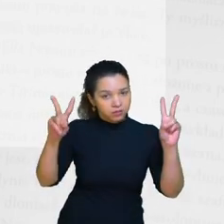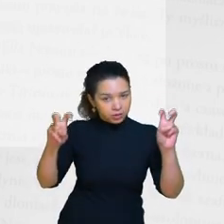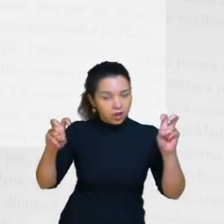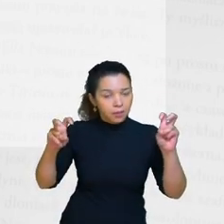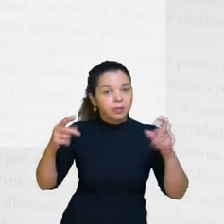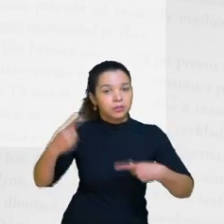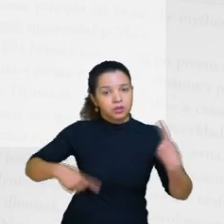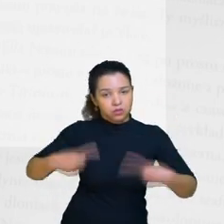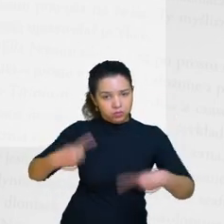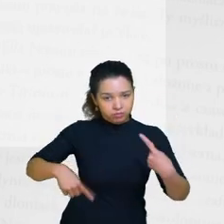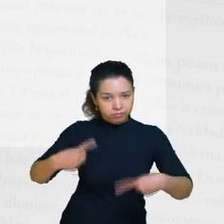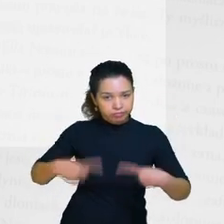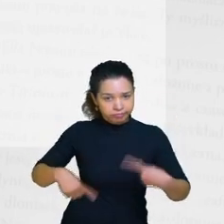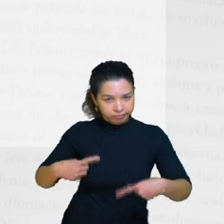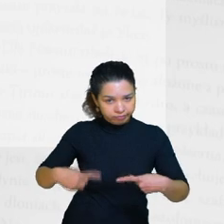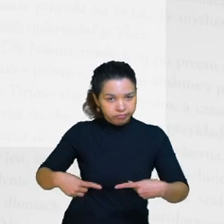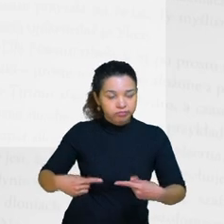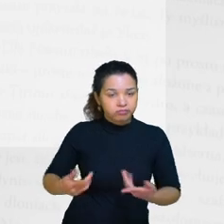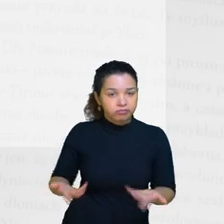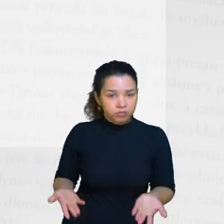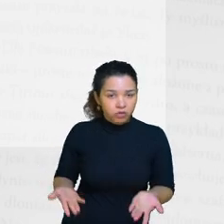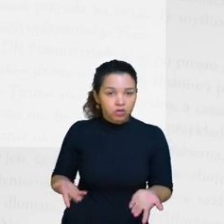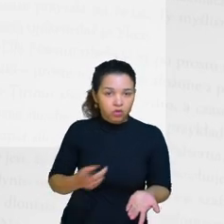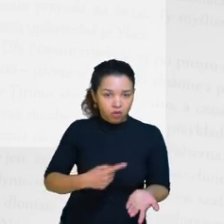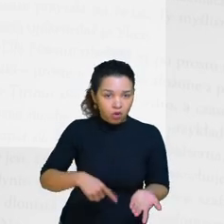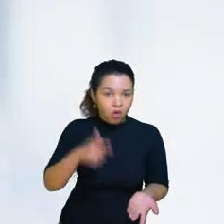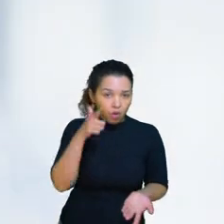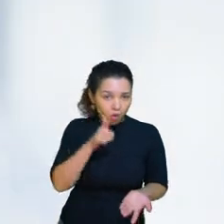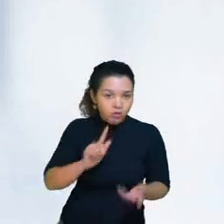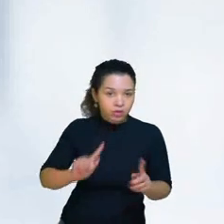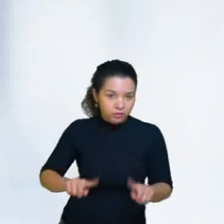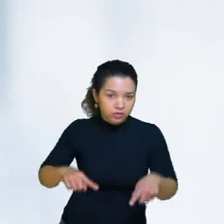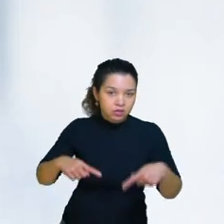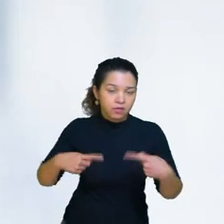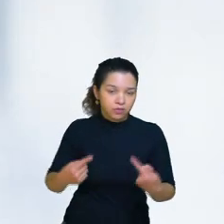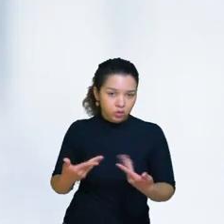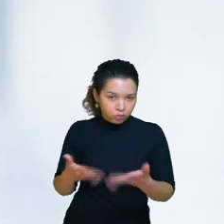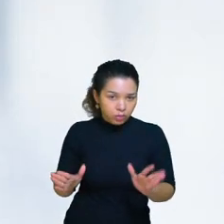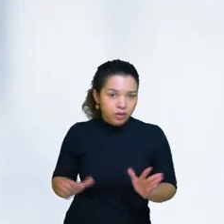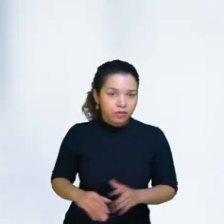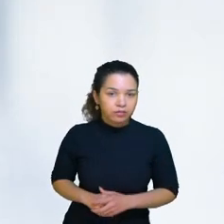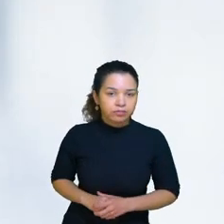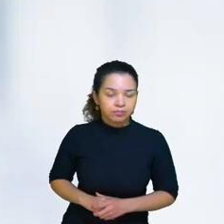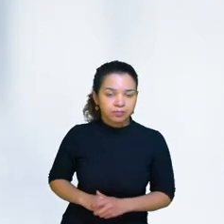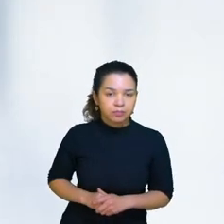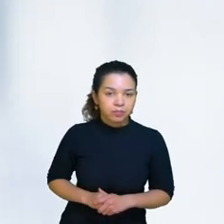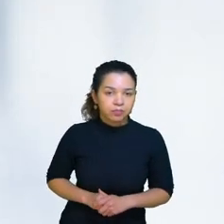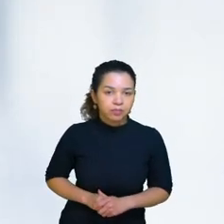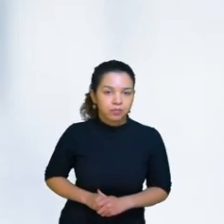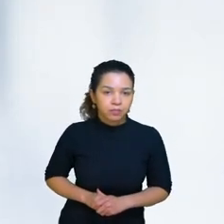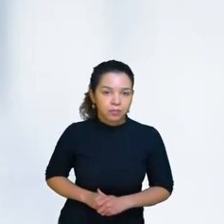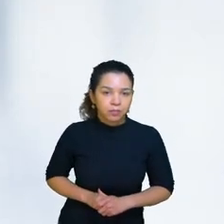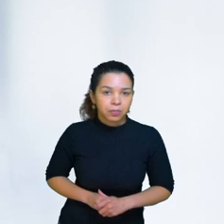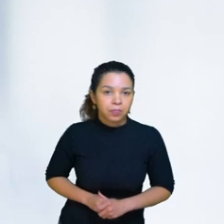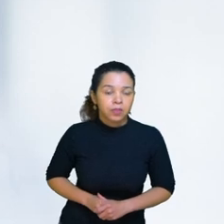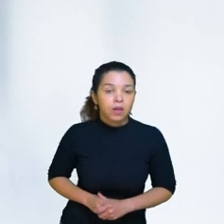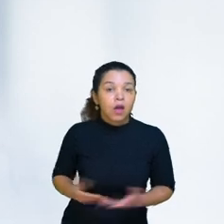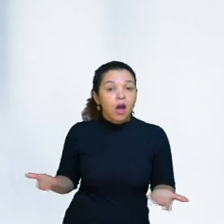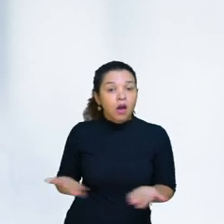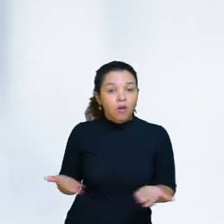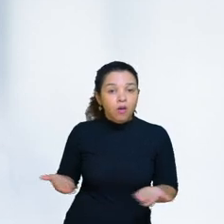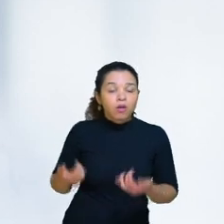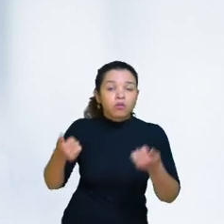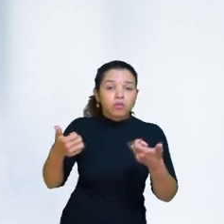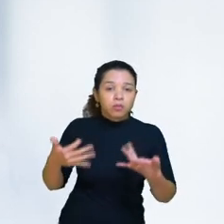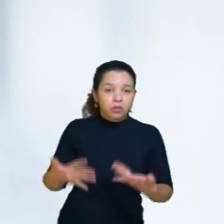eh para que a gente dê conta dos nossos desafios e aqui eu vou colocar rapidamente